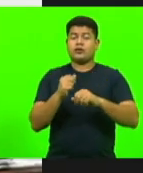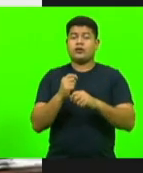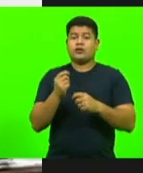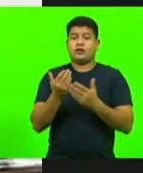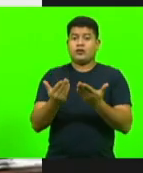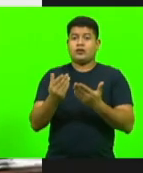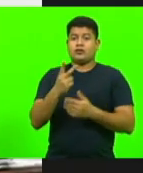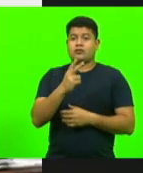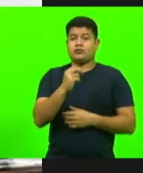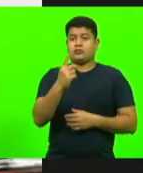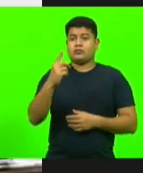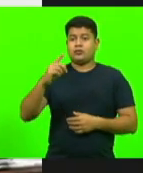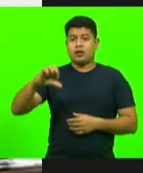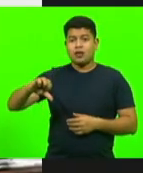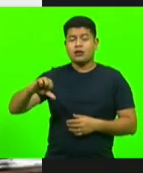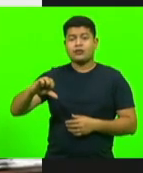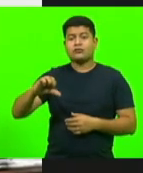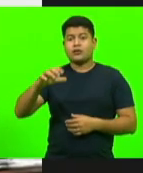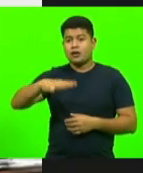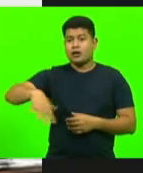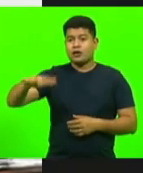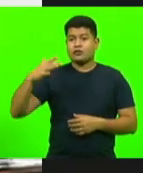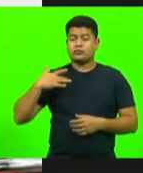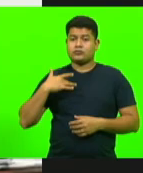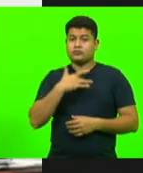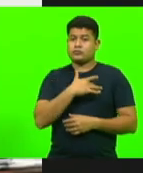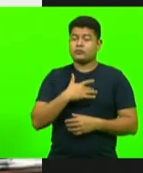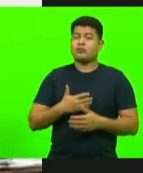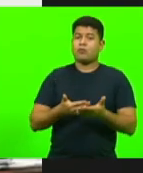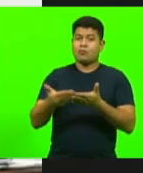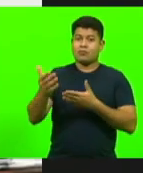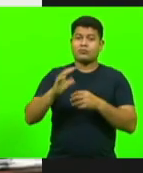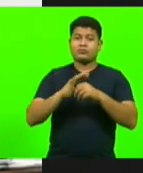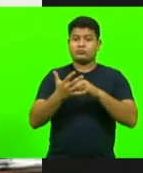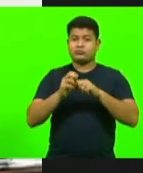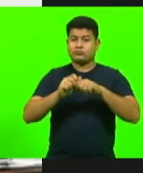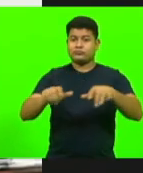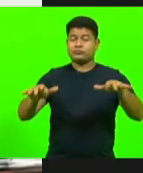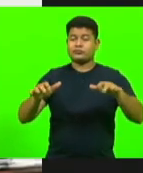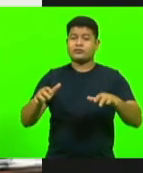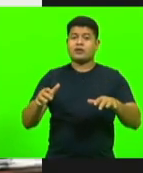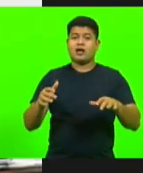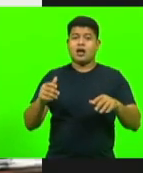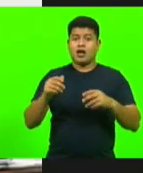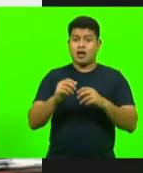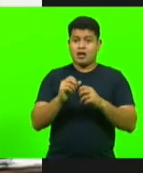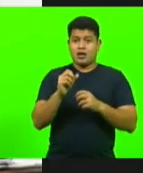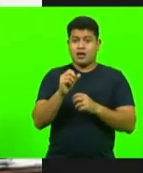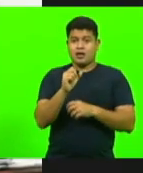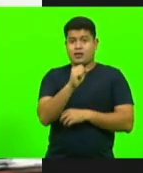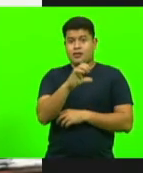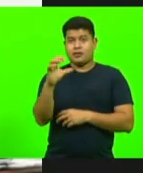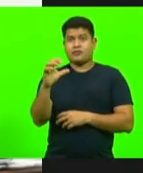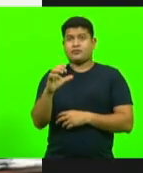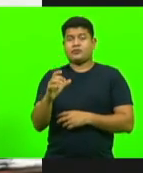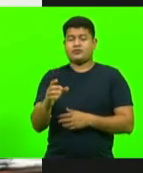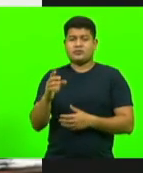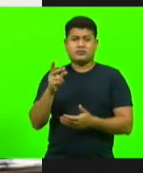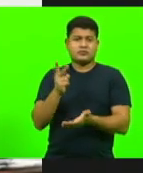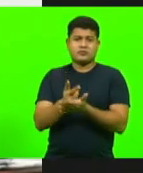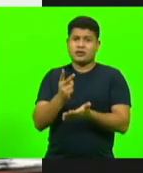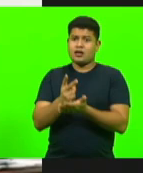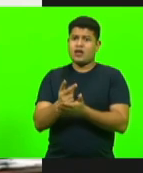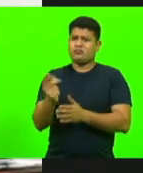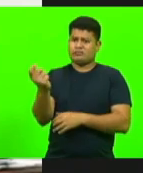área da saúde no interior do Estado como nós vimos desde o início da pandemia Santa Catarina quase e paulatinamente centro